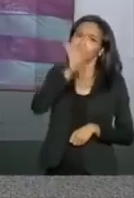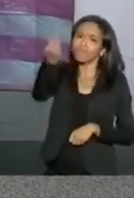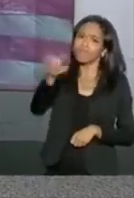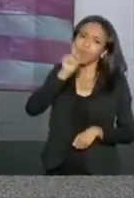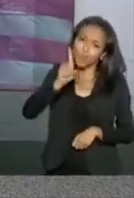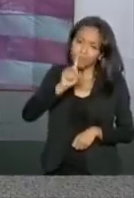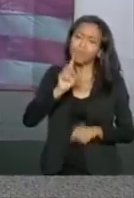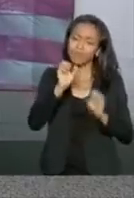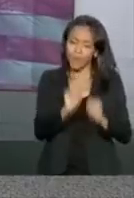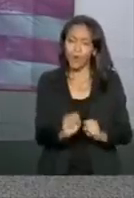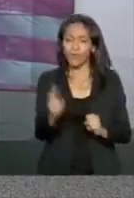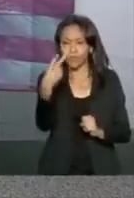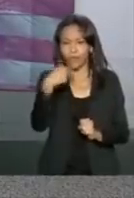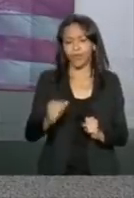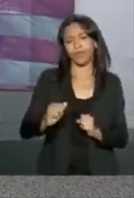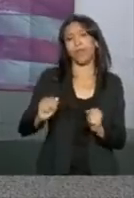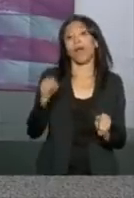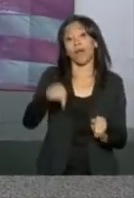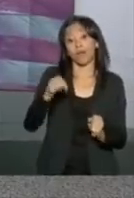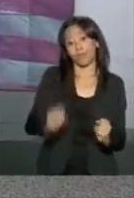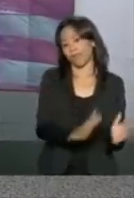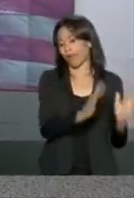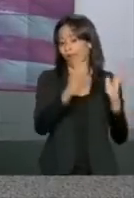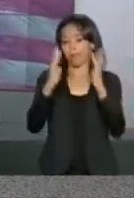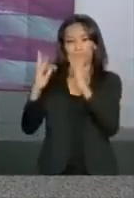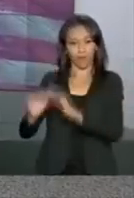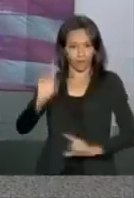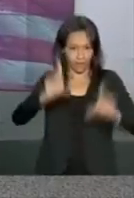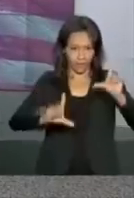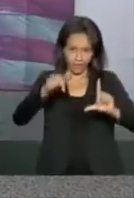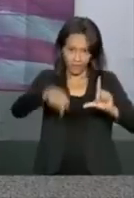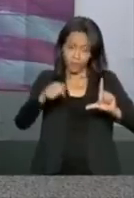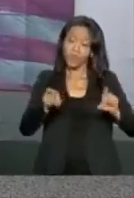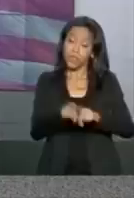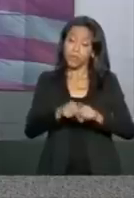Unidos você acompanha ao longo da nossa programação e também pelas